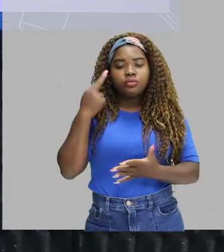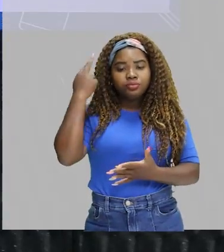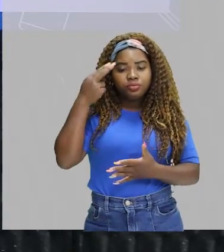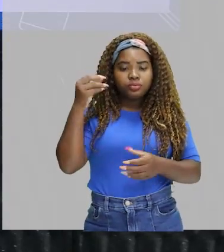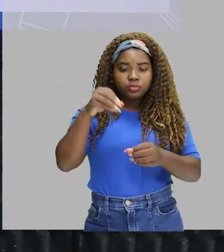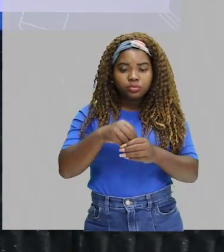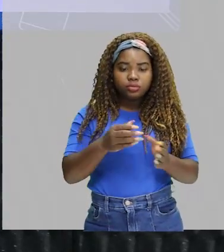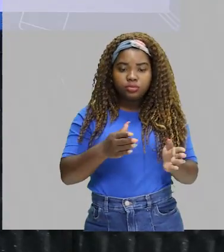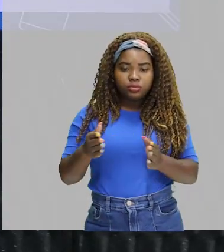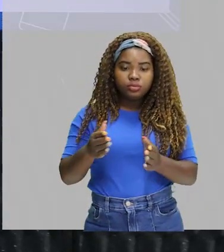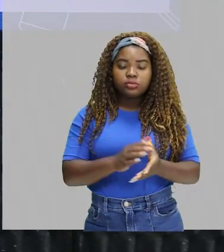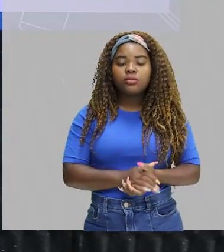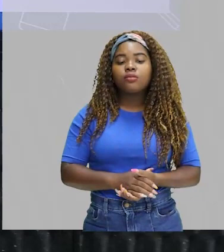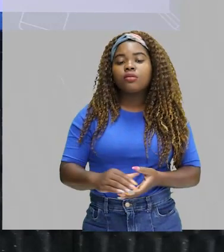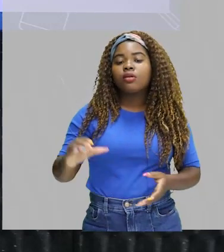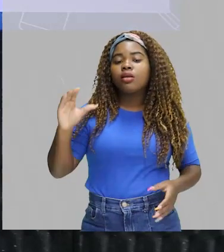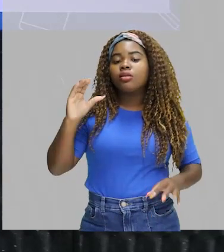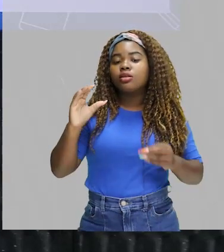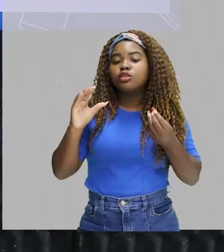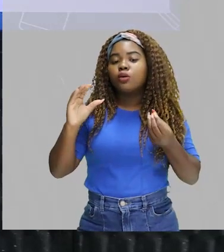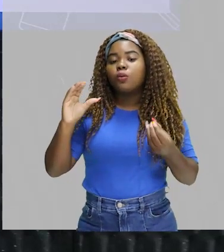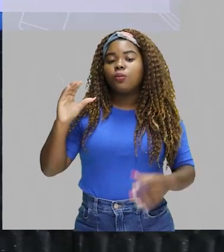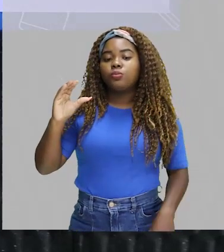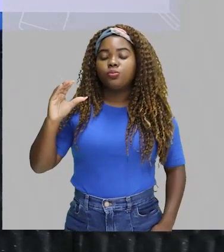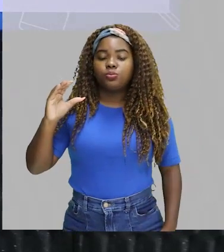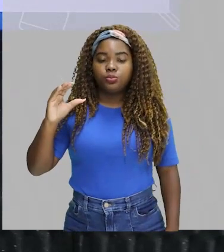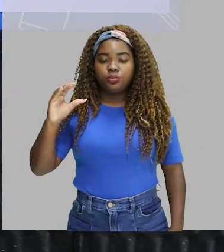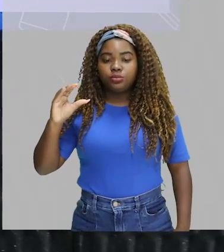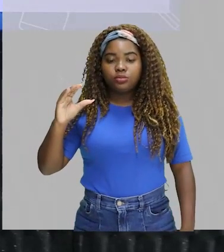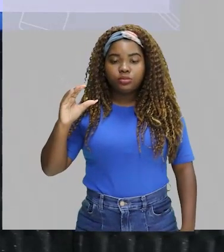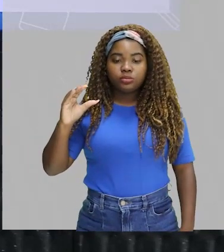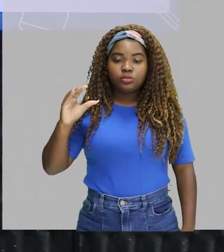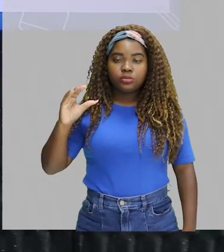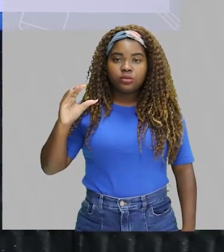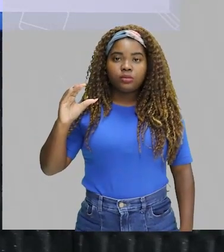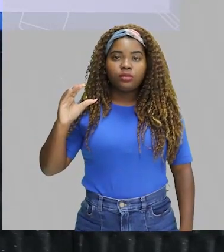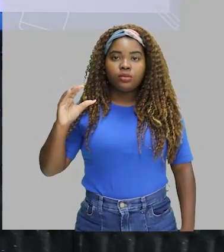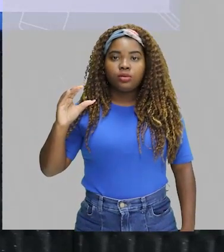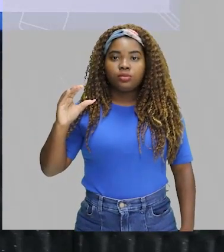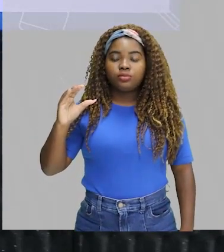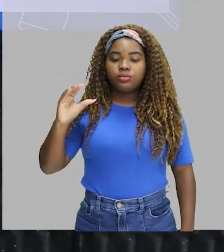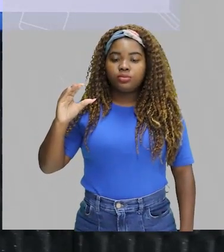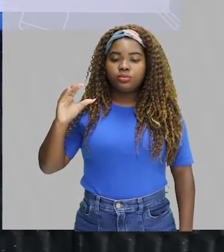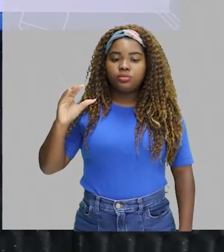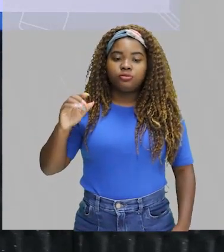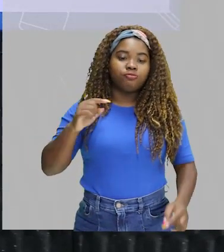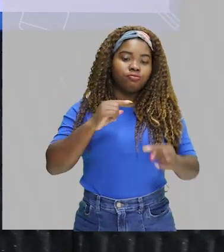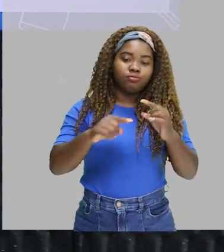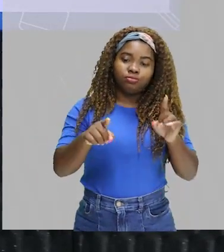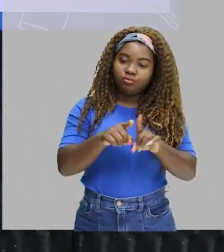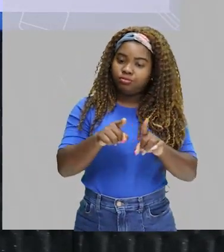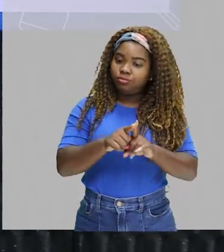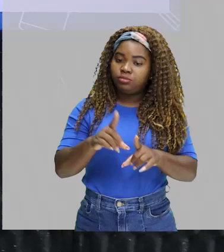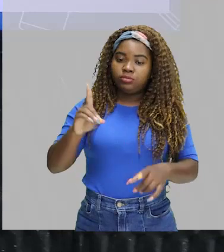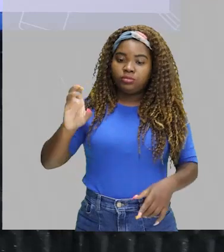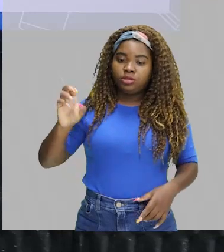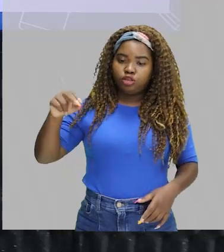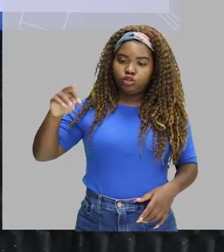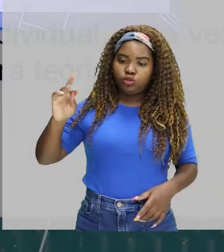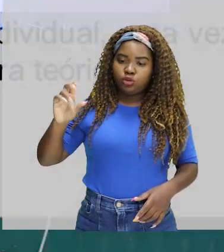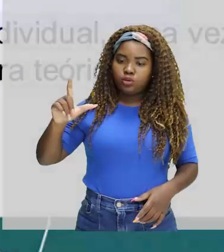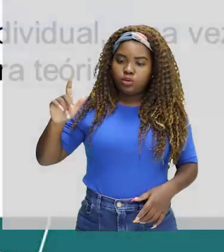tá? Vamos ver a letra C. A ética utilitarista é uma ética do tipo deontológico? Não é. Não podemos.